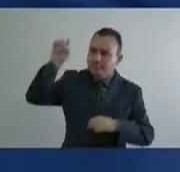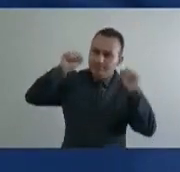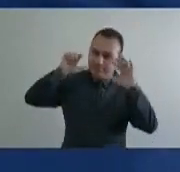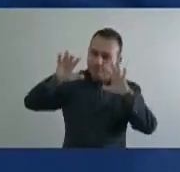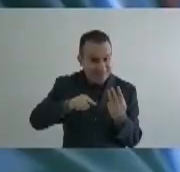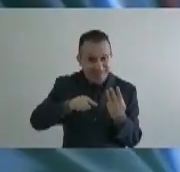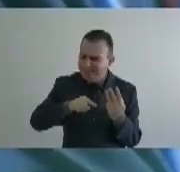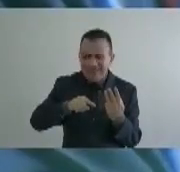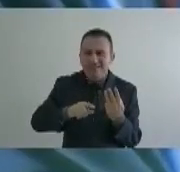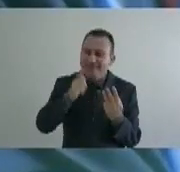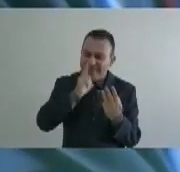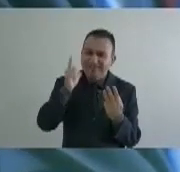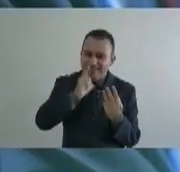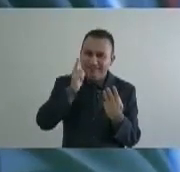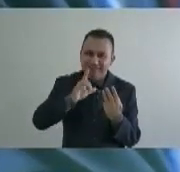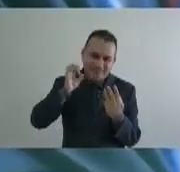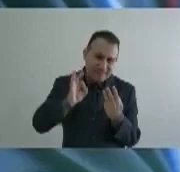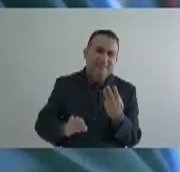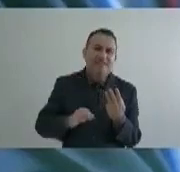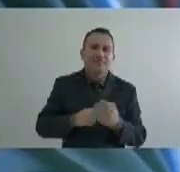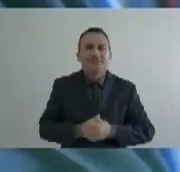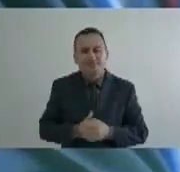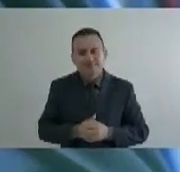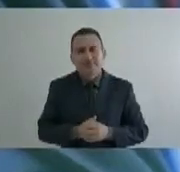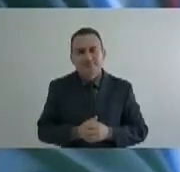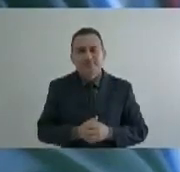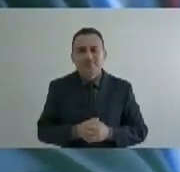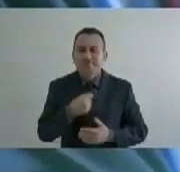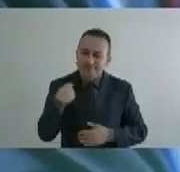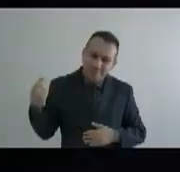nessa nova missão. É o que nós desejamos, é o que nós